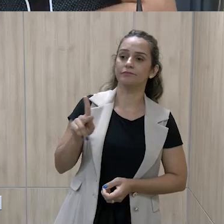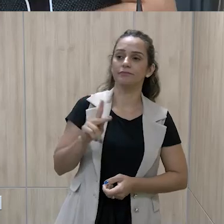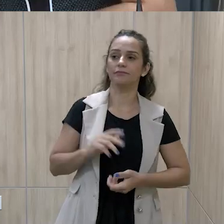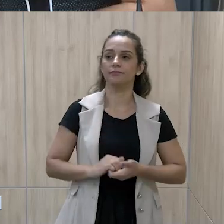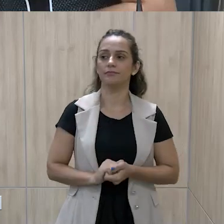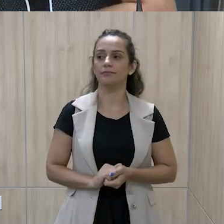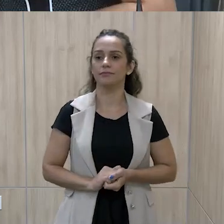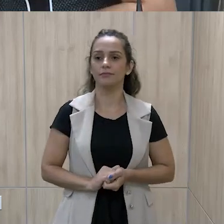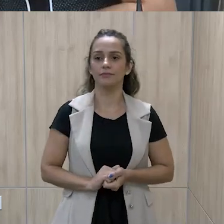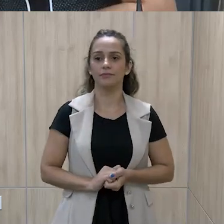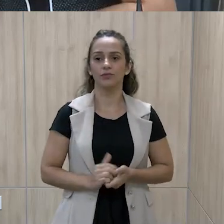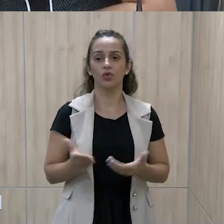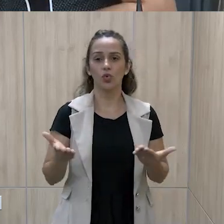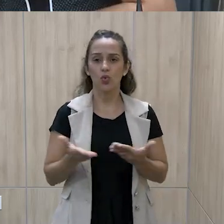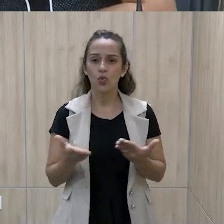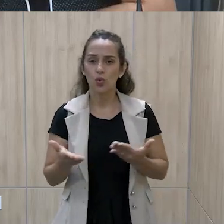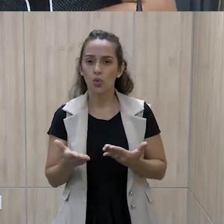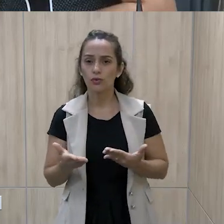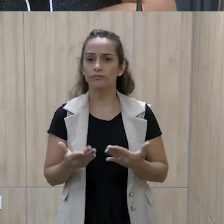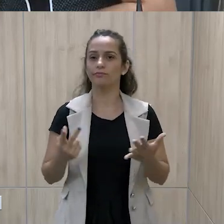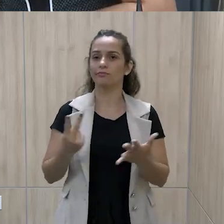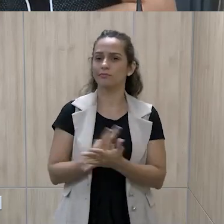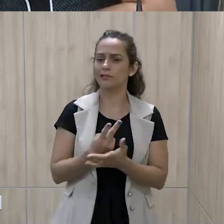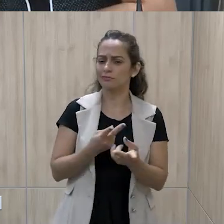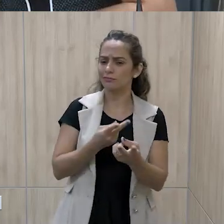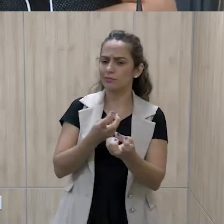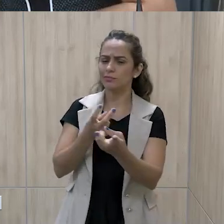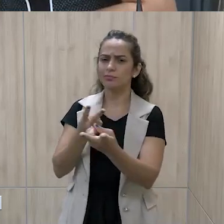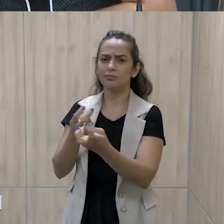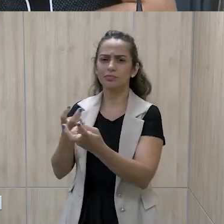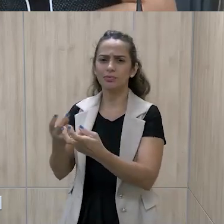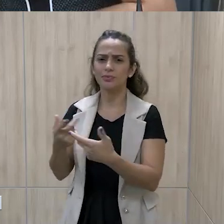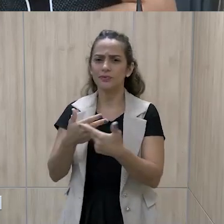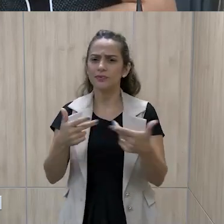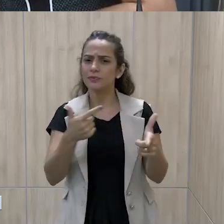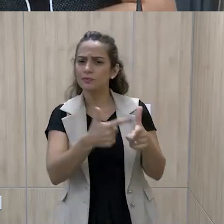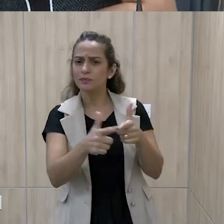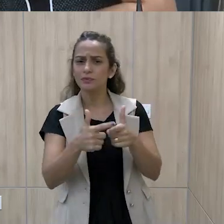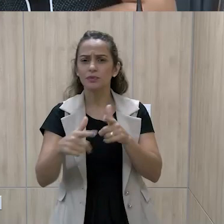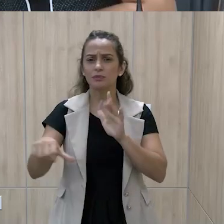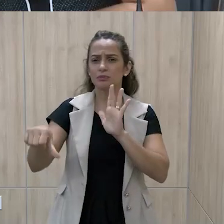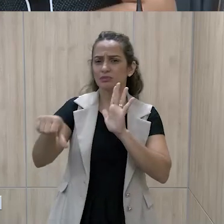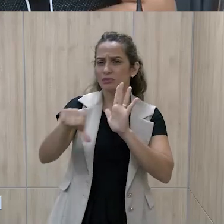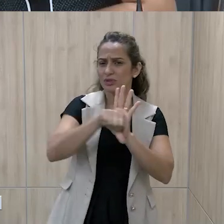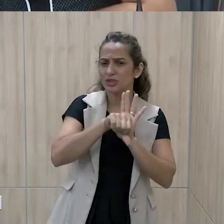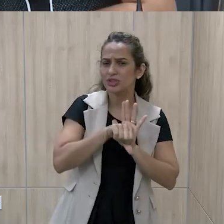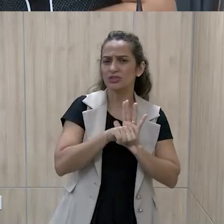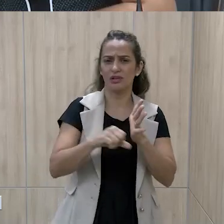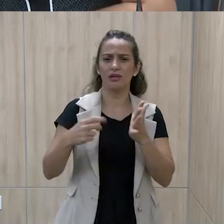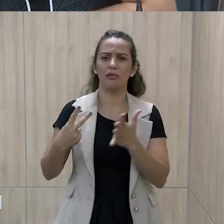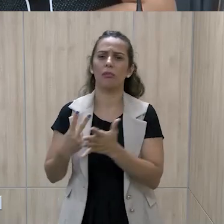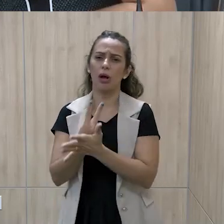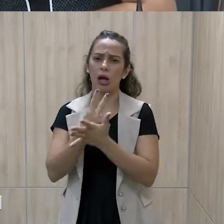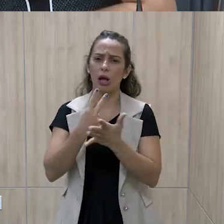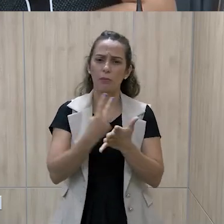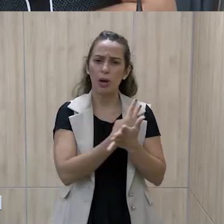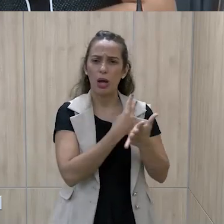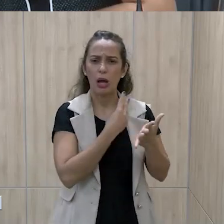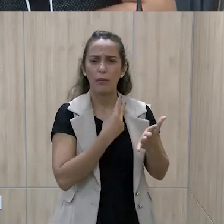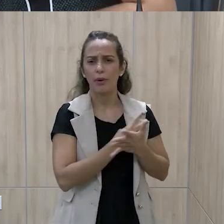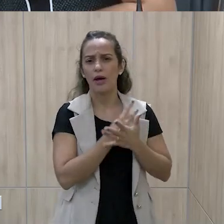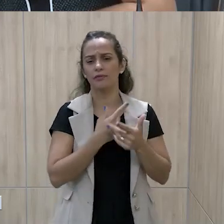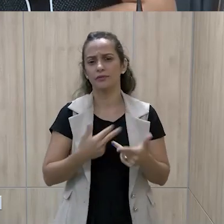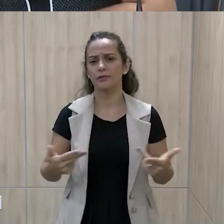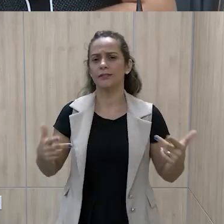senhor presidente onde nos dias de hoje que vemos galopar a injustiça onde nós vemos a Band idolatria